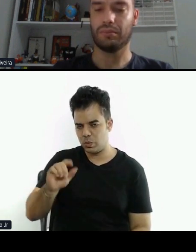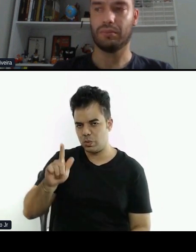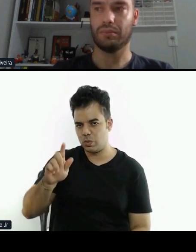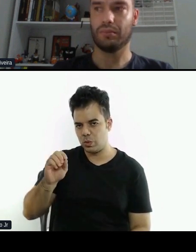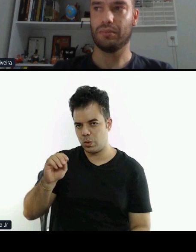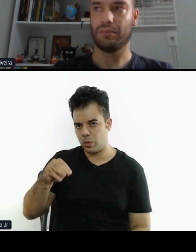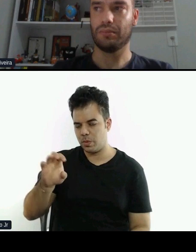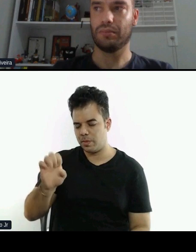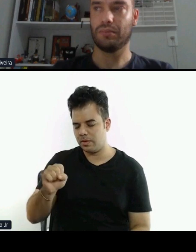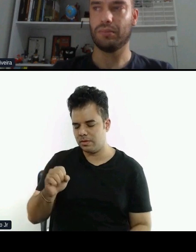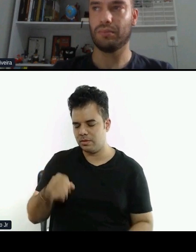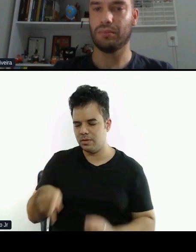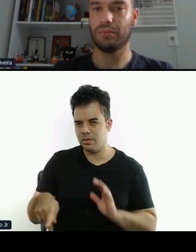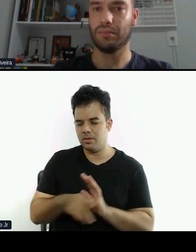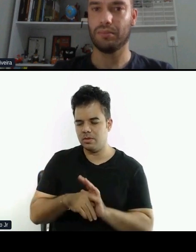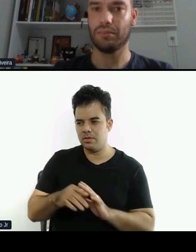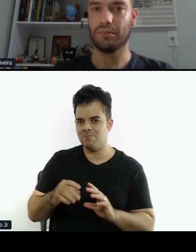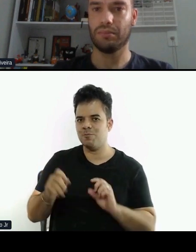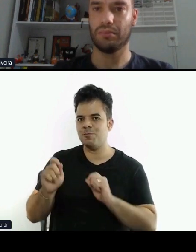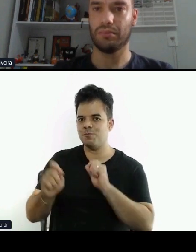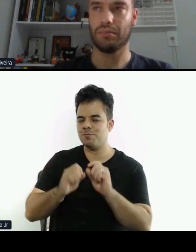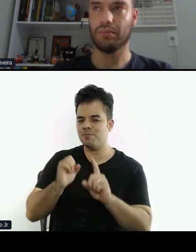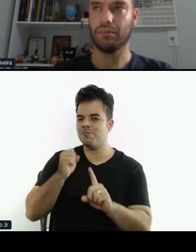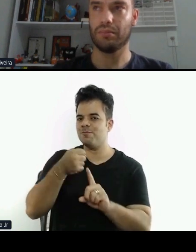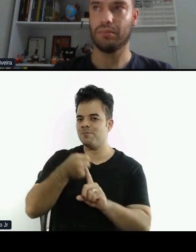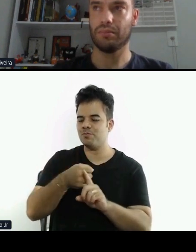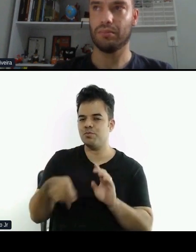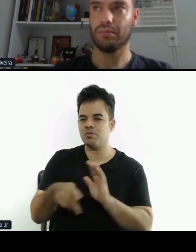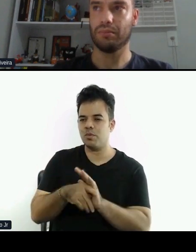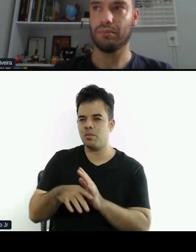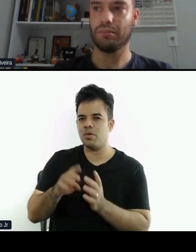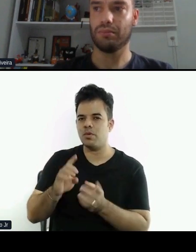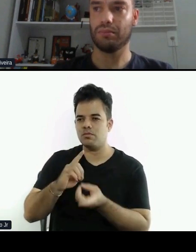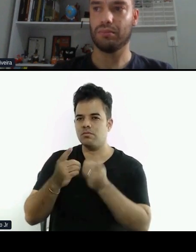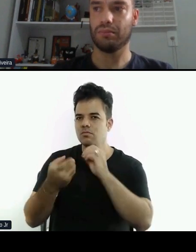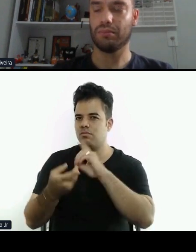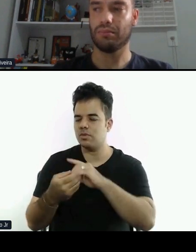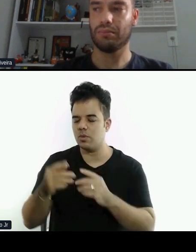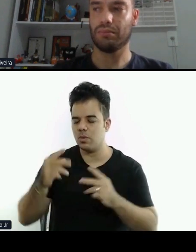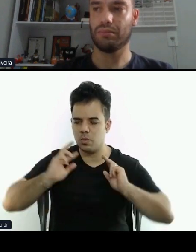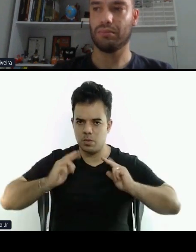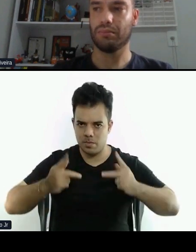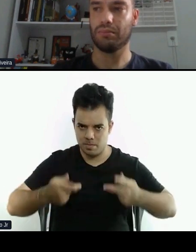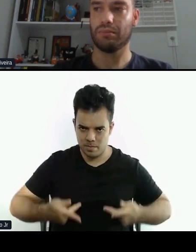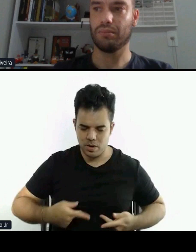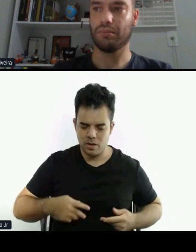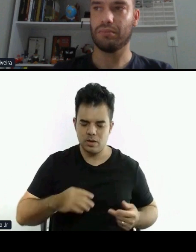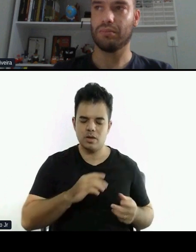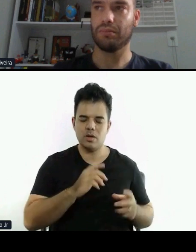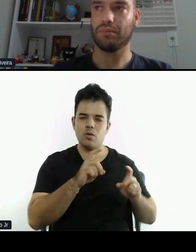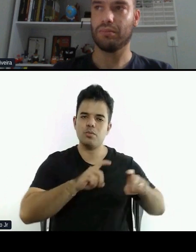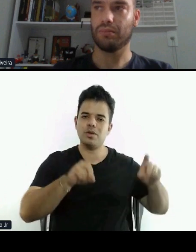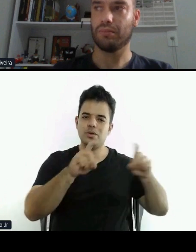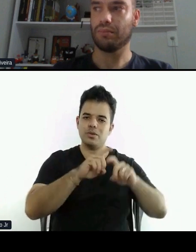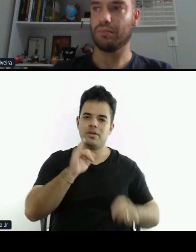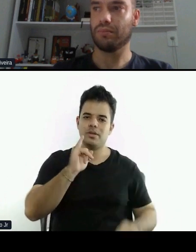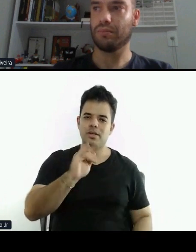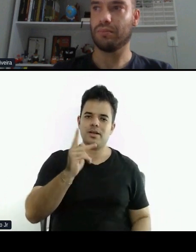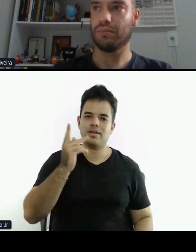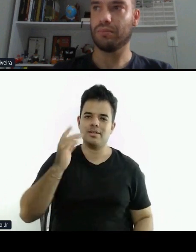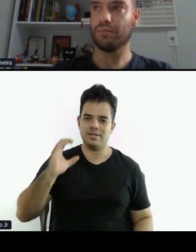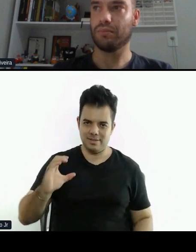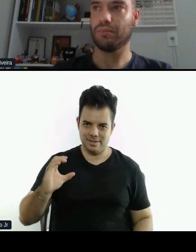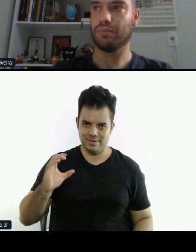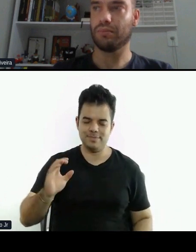parede. A disciplina era Interação Humana-Computador, IHC. Ele chegou e disse assim,